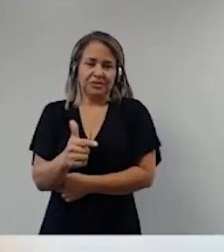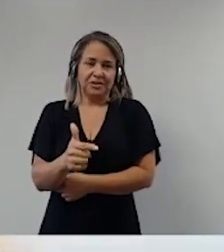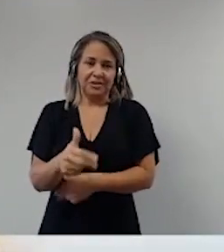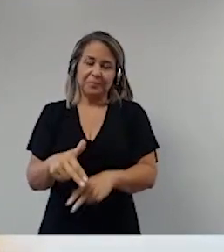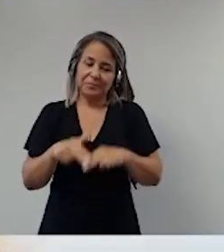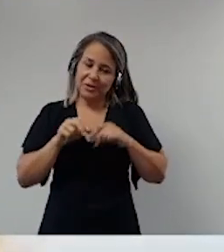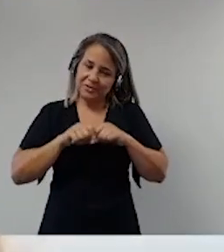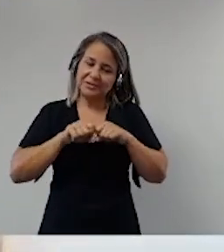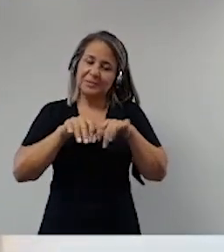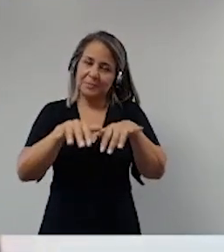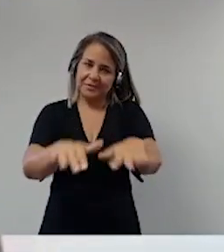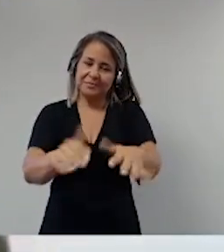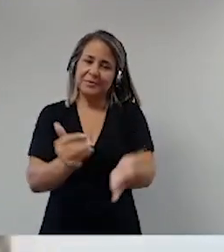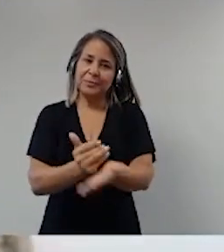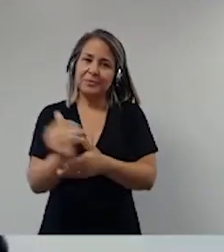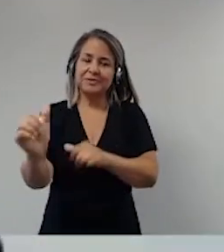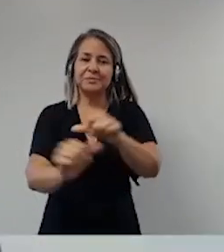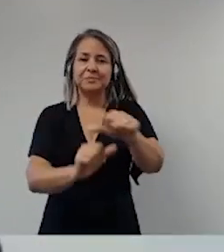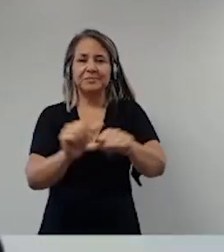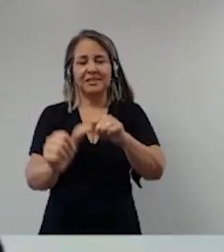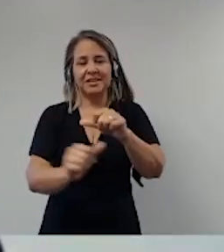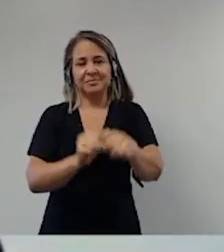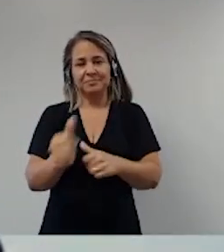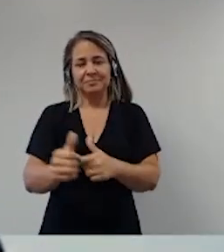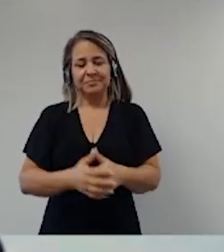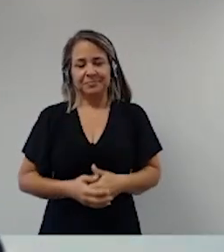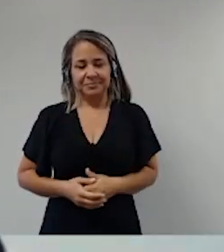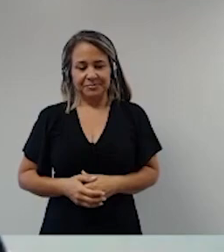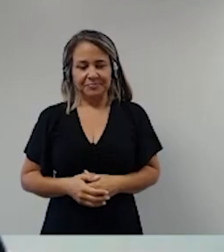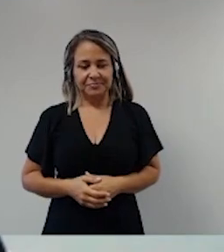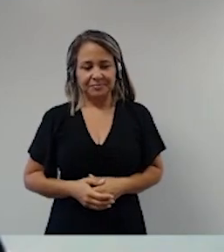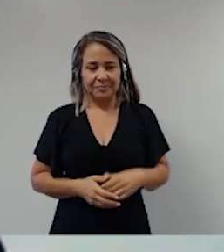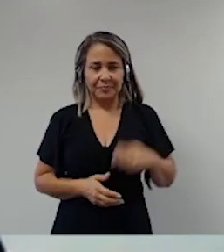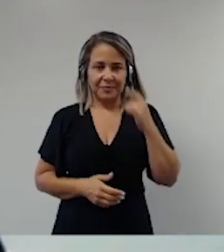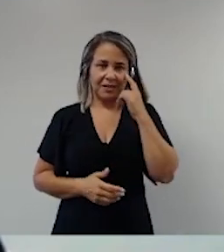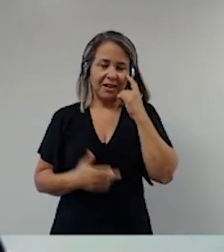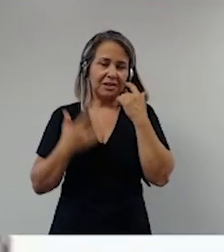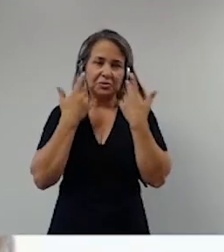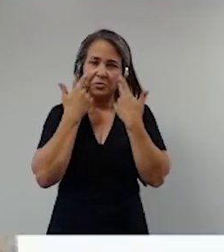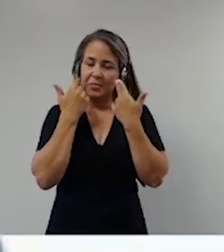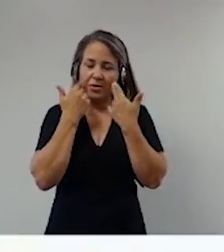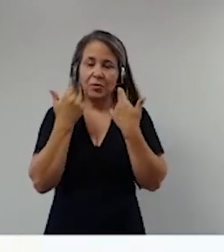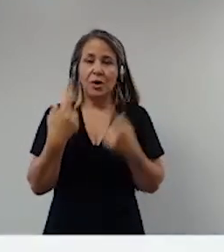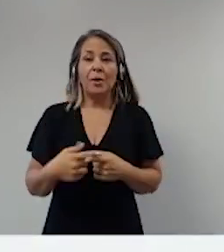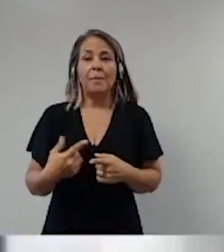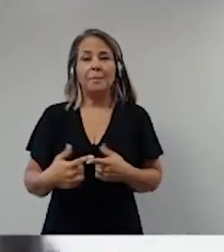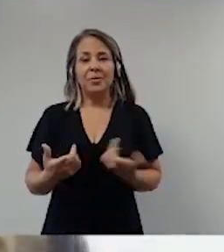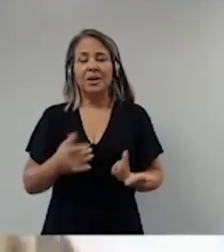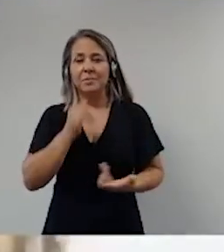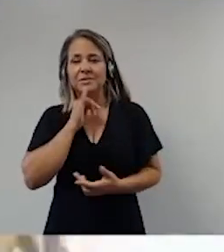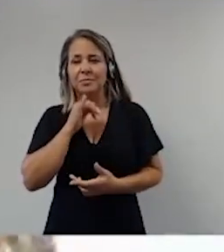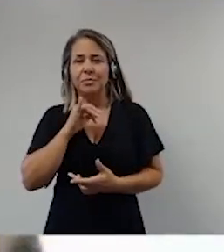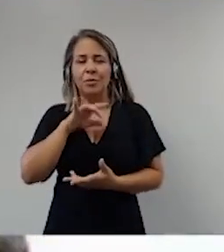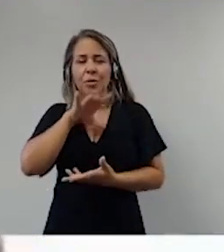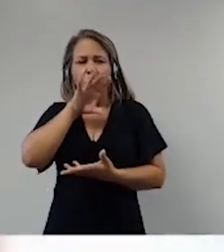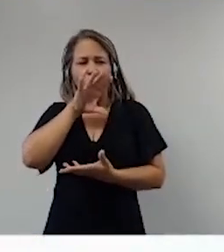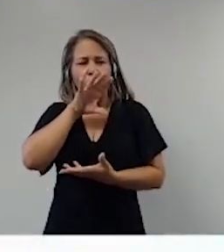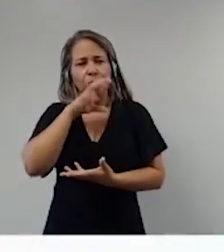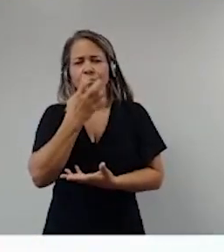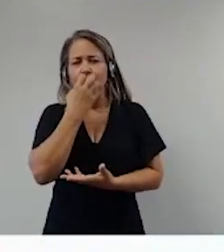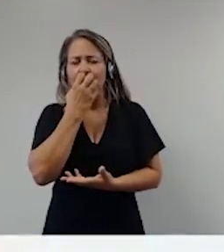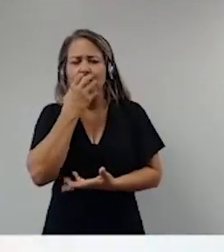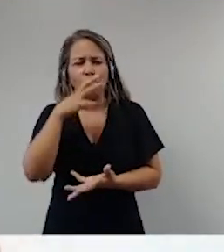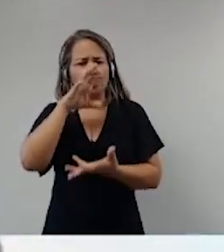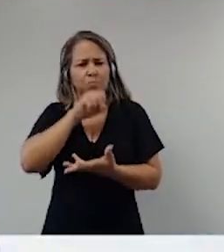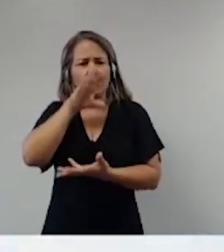conta da pandemia, né? Verdade. E daí surgiram, é natural, né? Porque vê o cachorro late, o filho aparece, você não